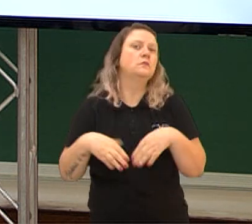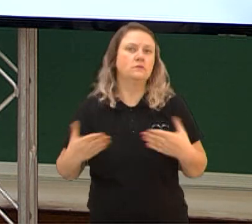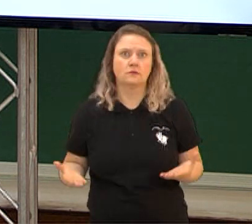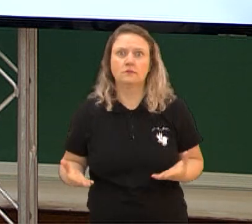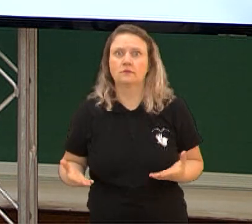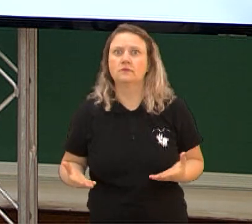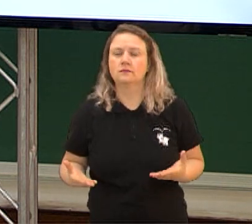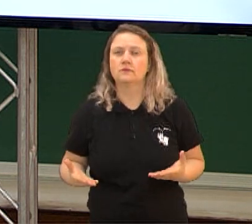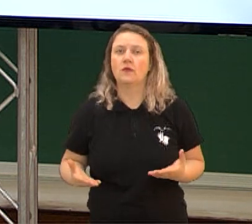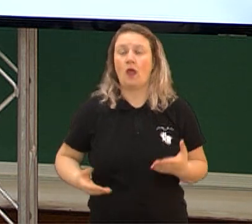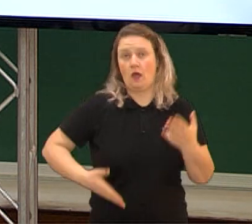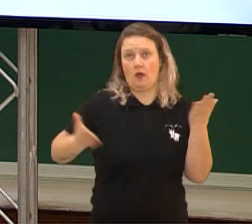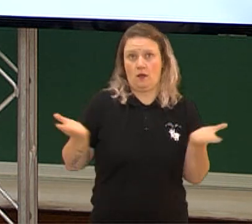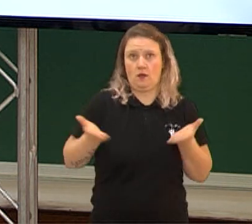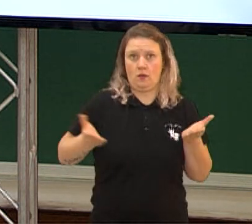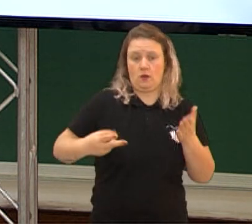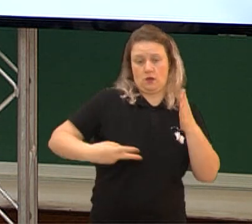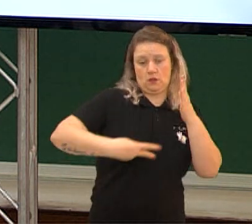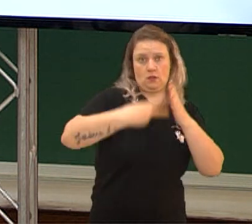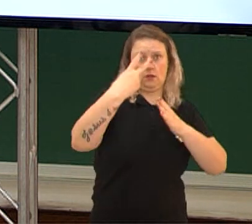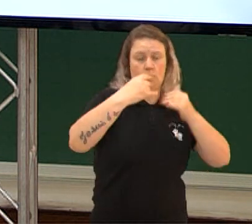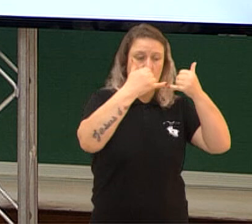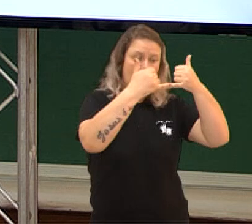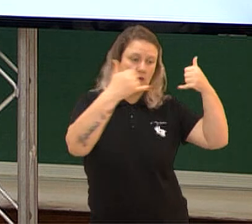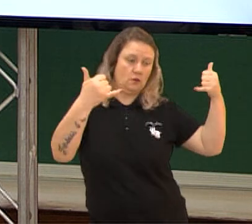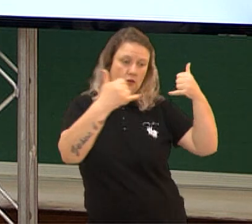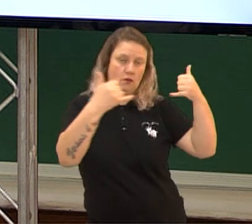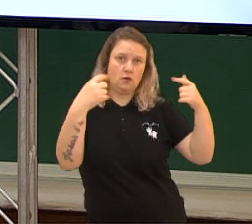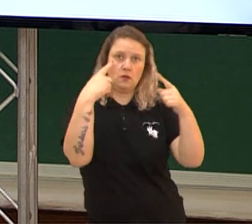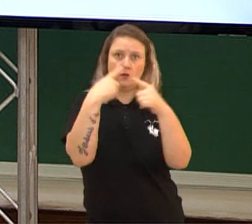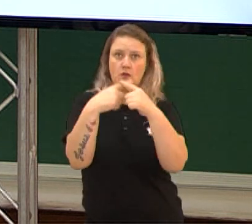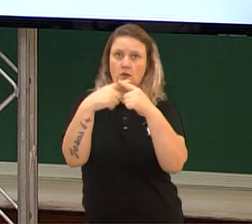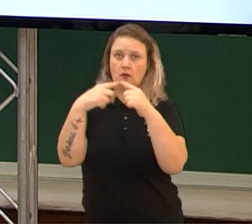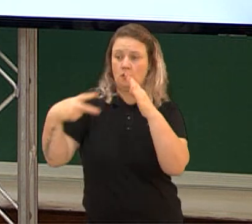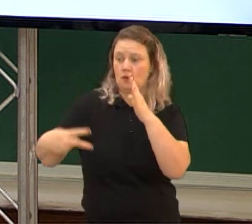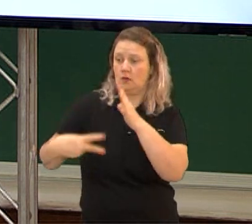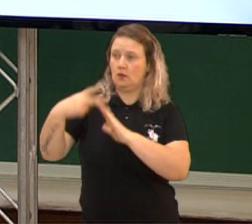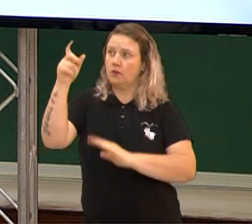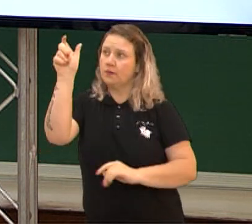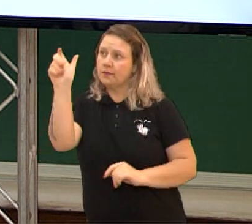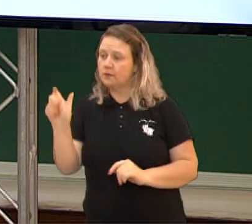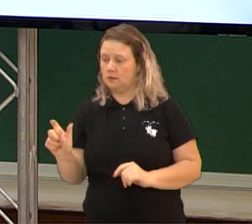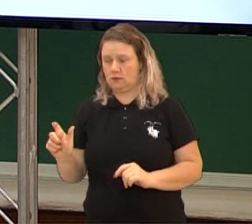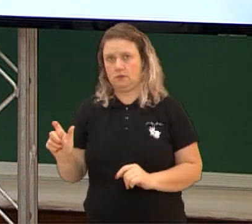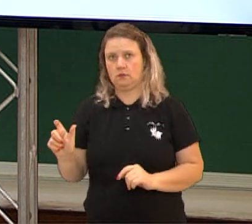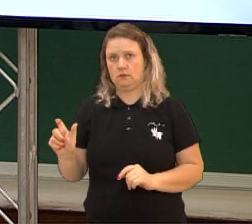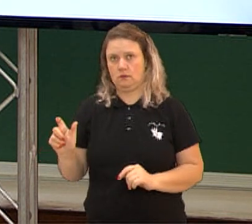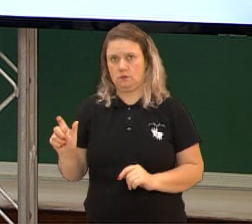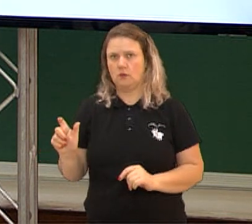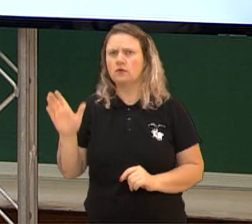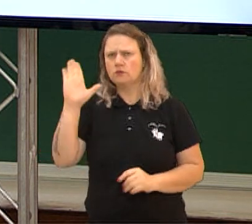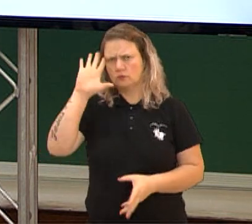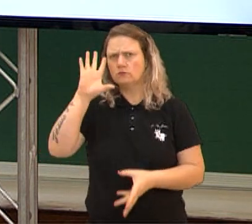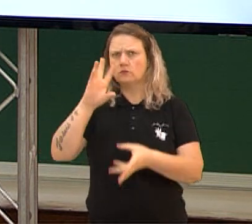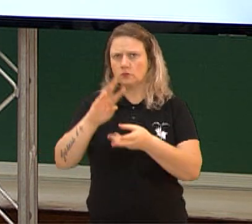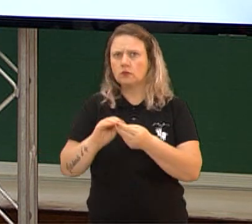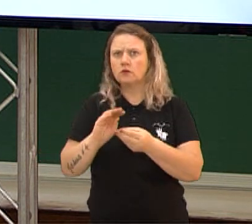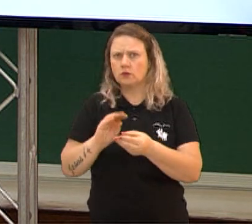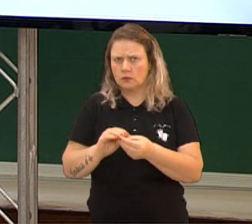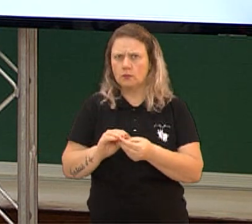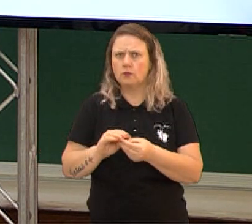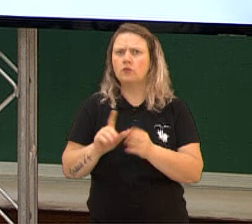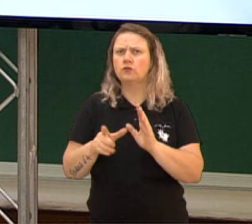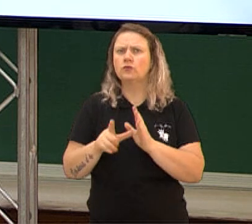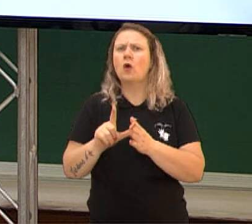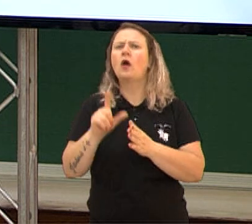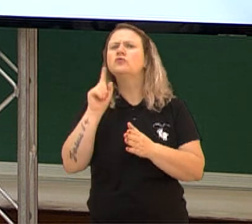A segunda linha vezes a segunda coluna. Perceba que eu já sabia o formato da matriz antes de começar, por causa